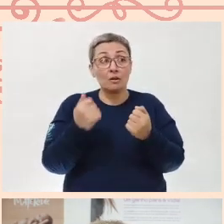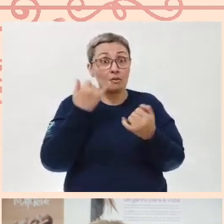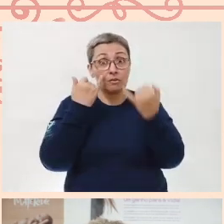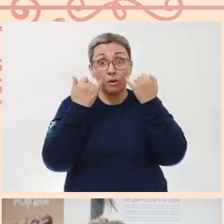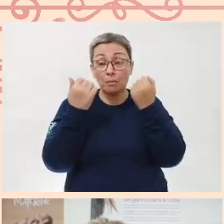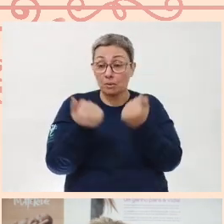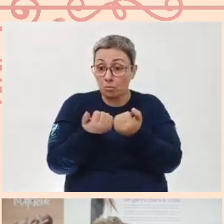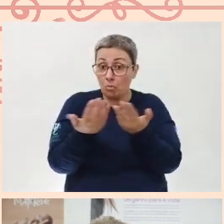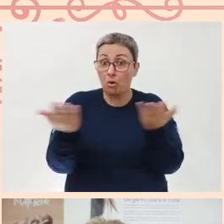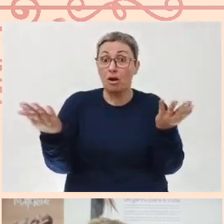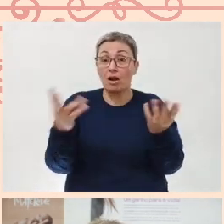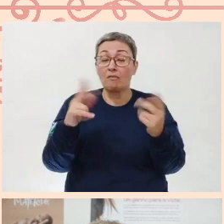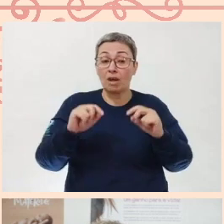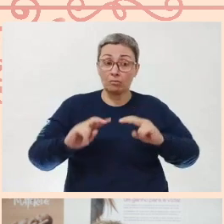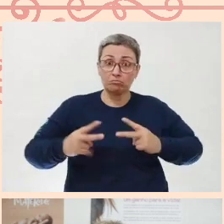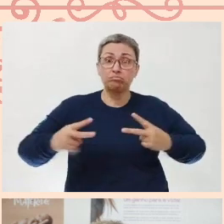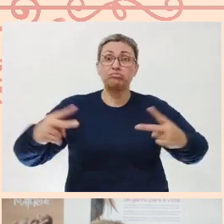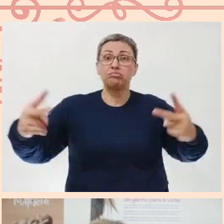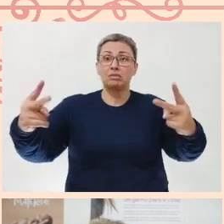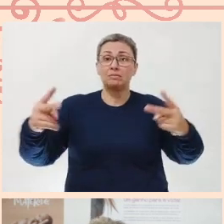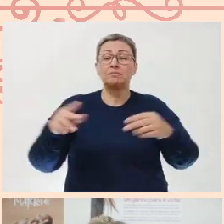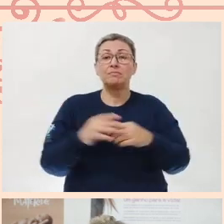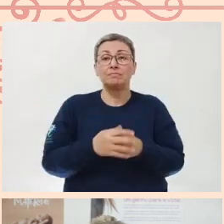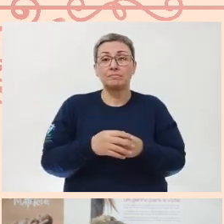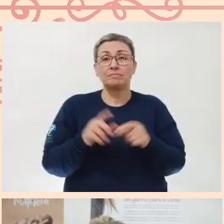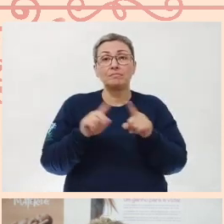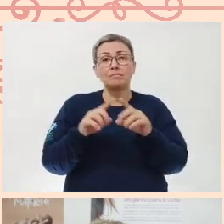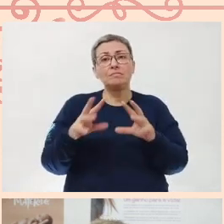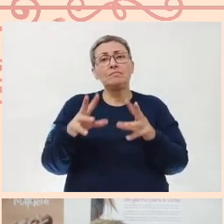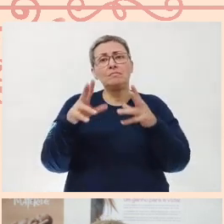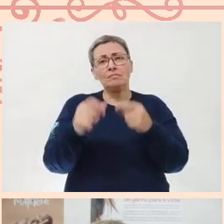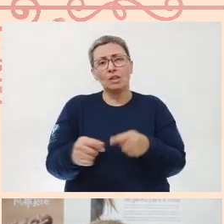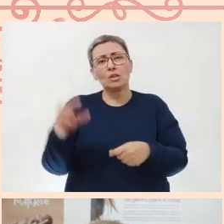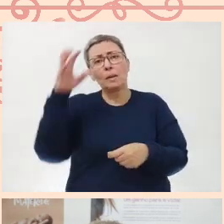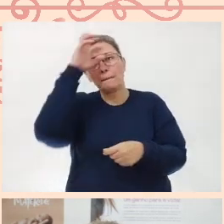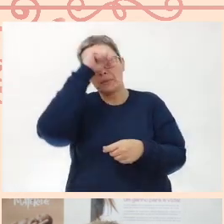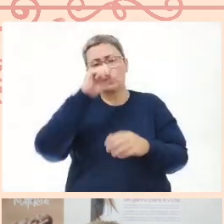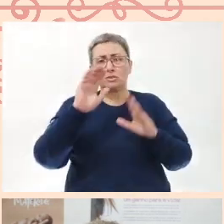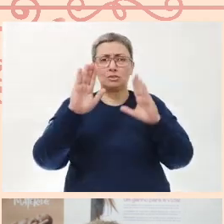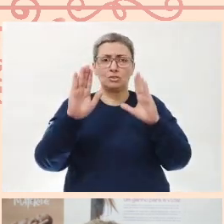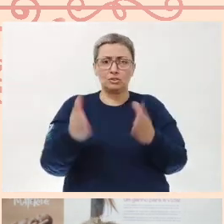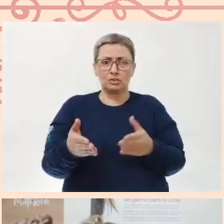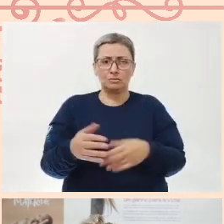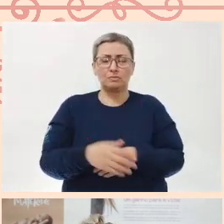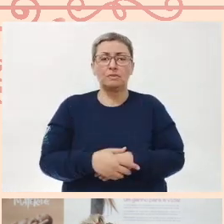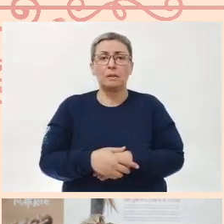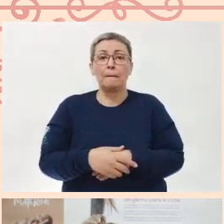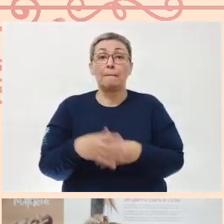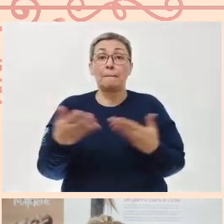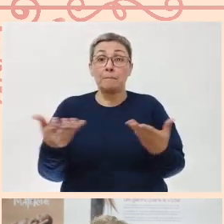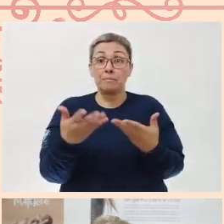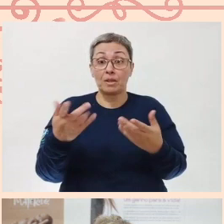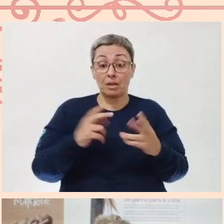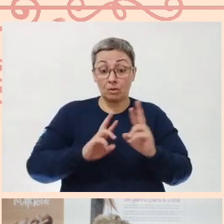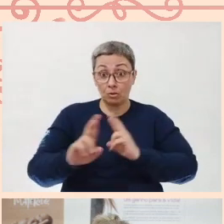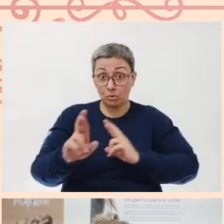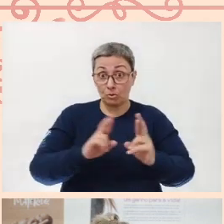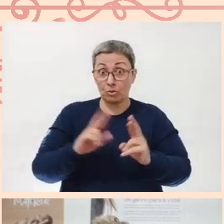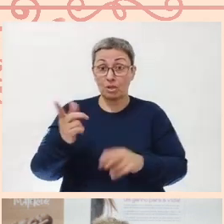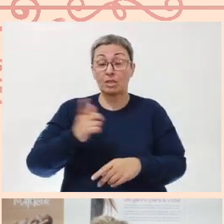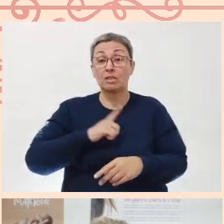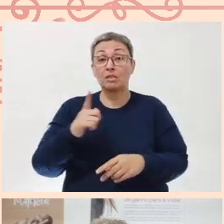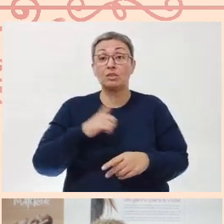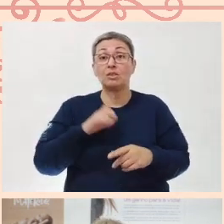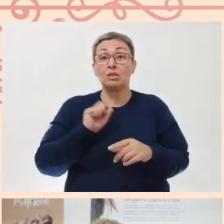essas informações, ela será uma multiplicadora, né, de tudo aquilo que ela aprender com você. E a relação